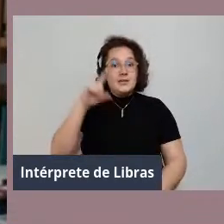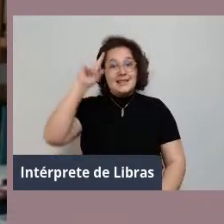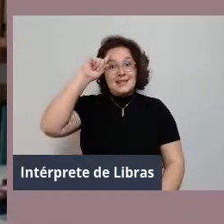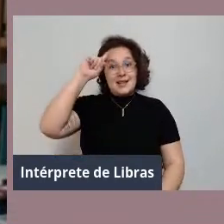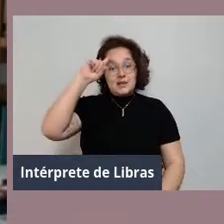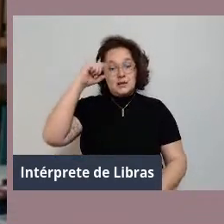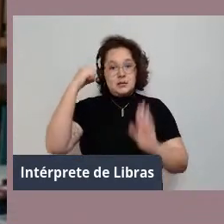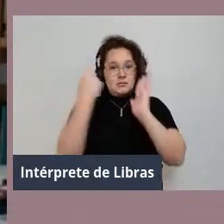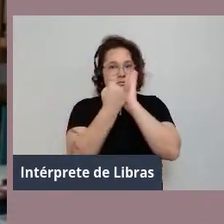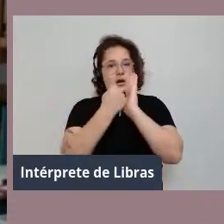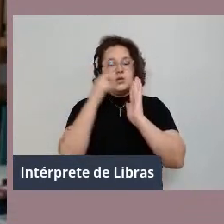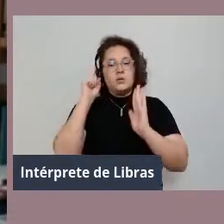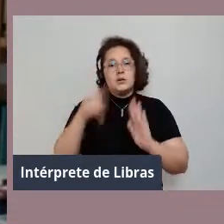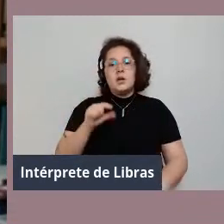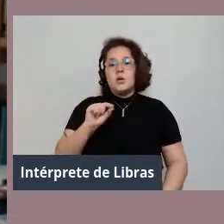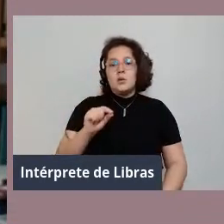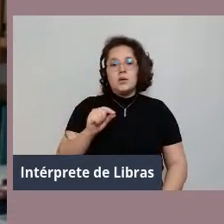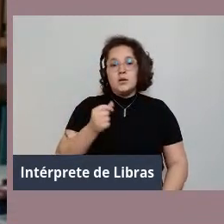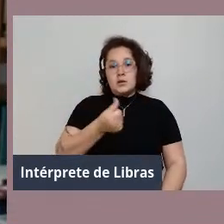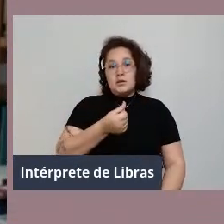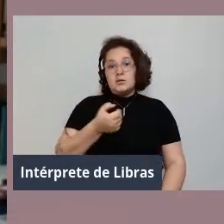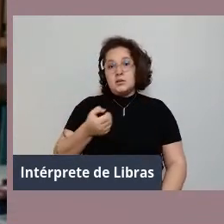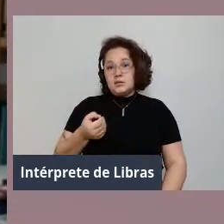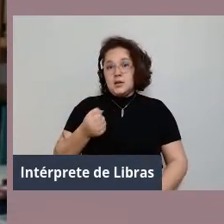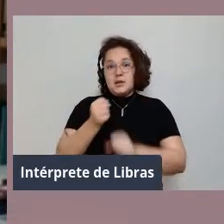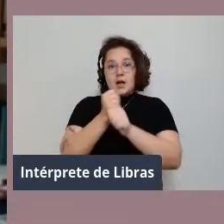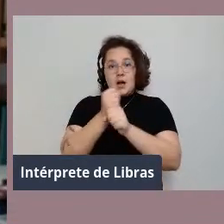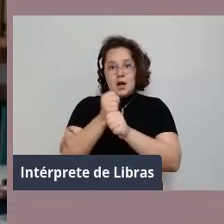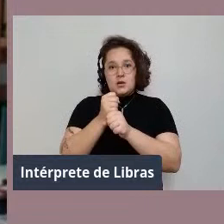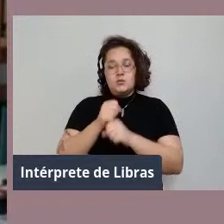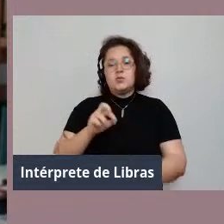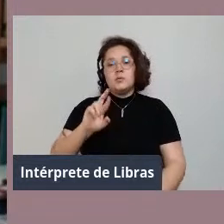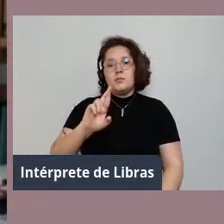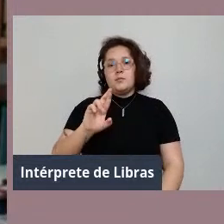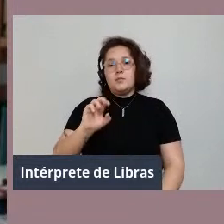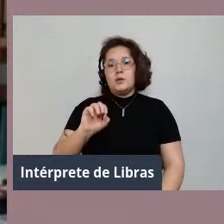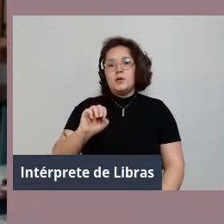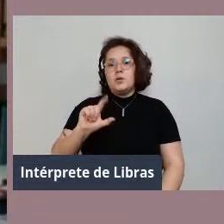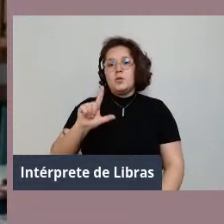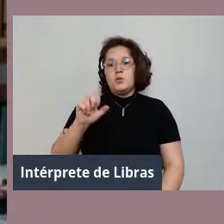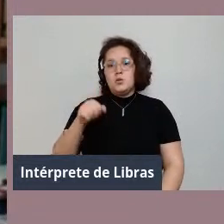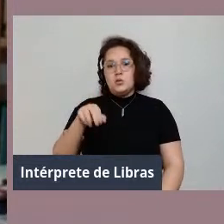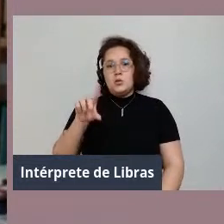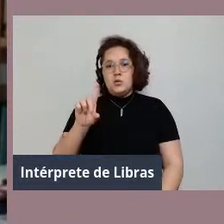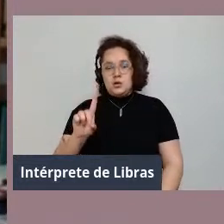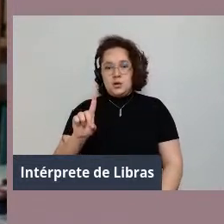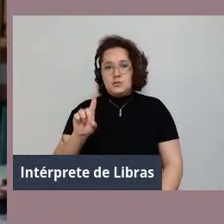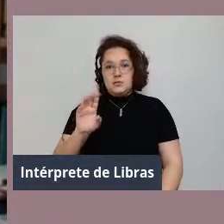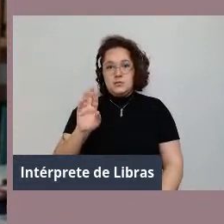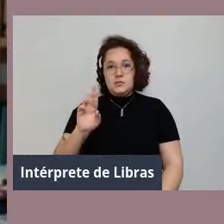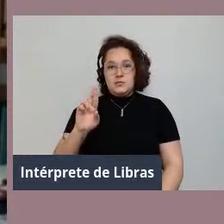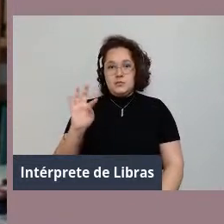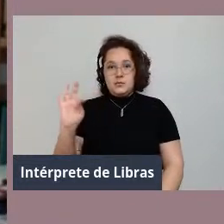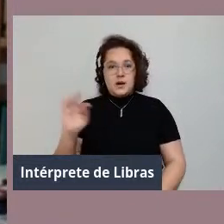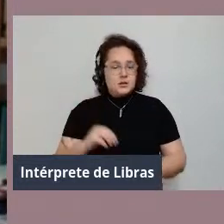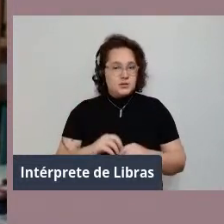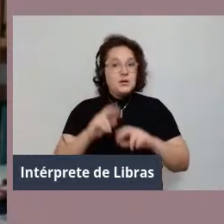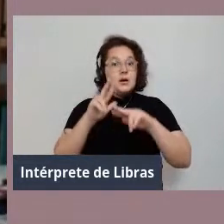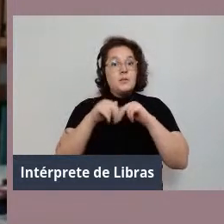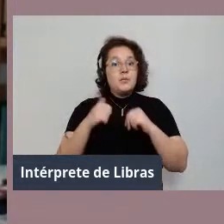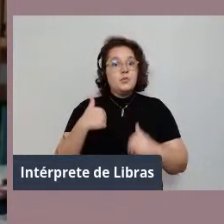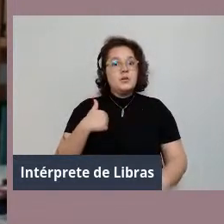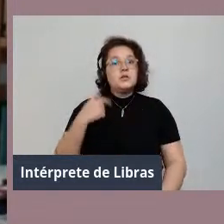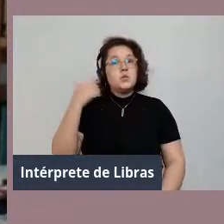os 60 anos de Roland Barthes. Daí ser possível fixar com exatidão a referência temporal dessa